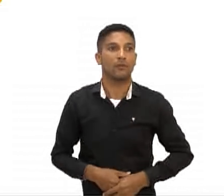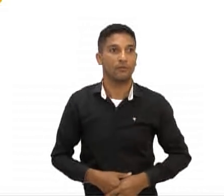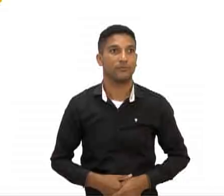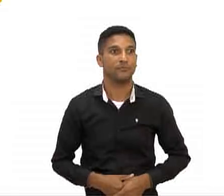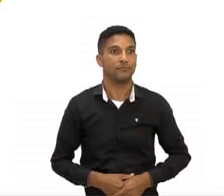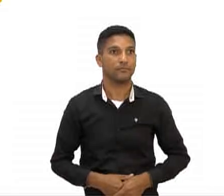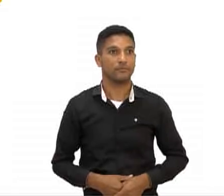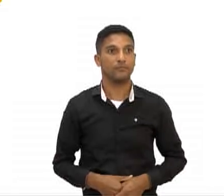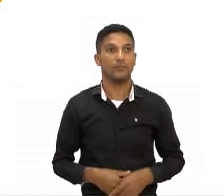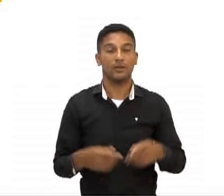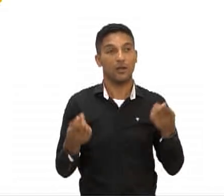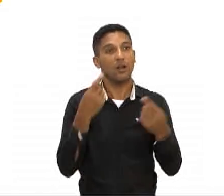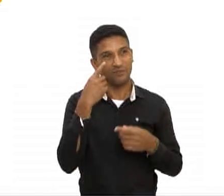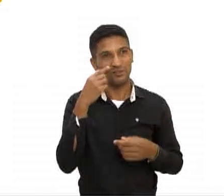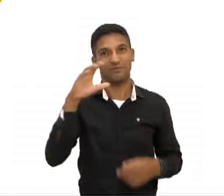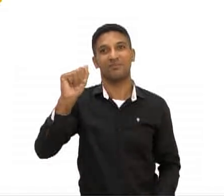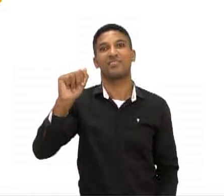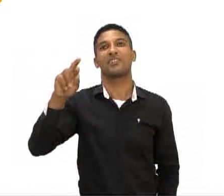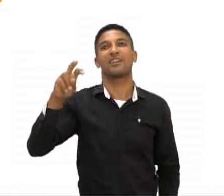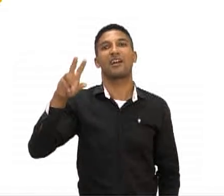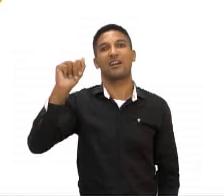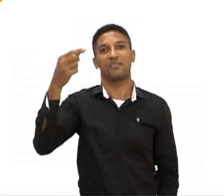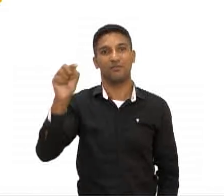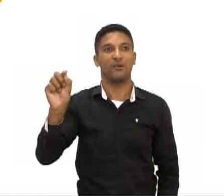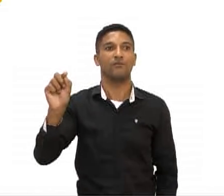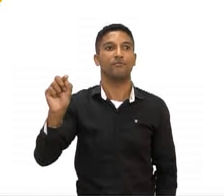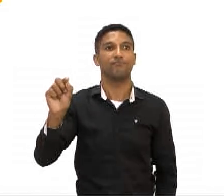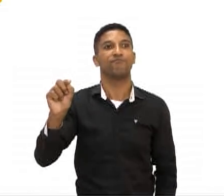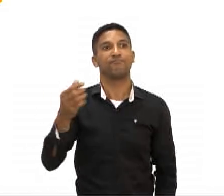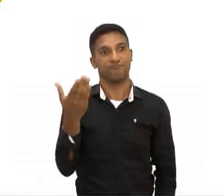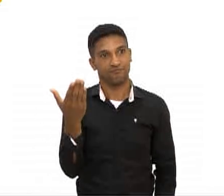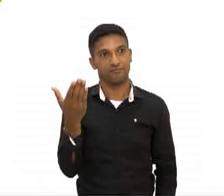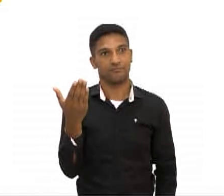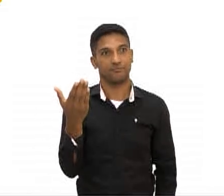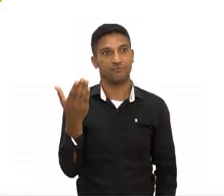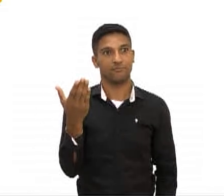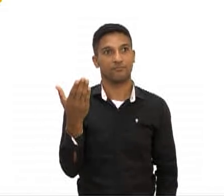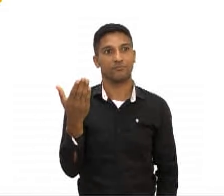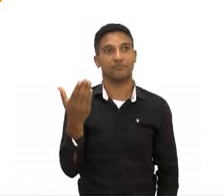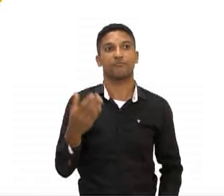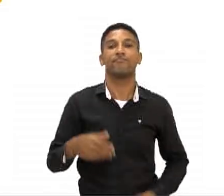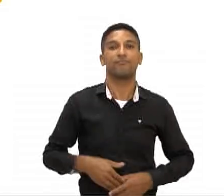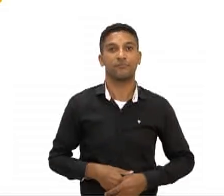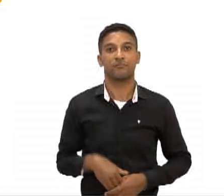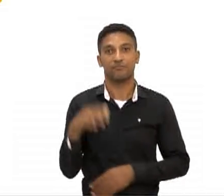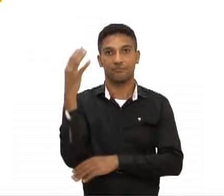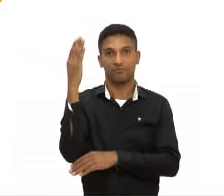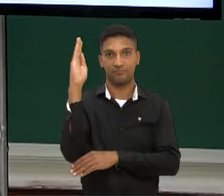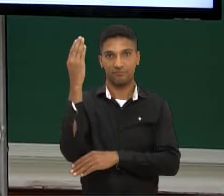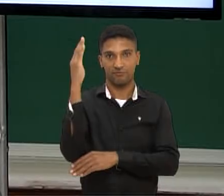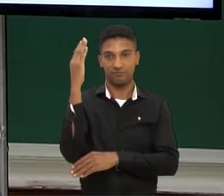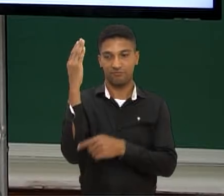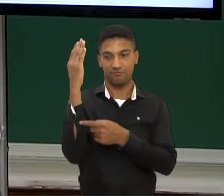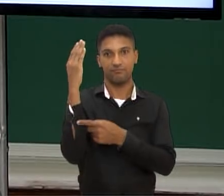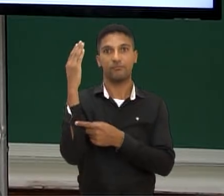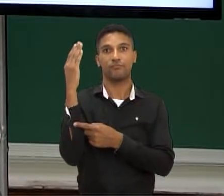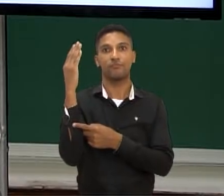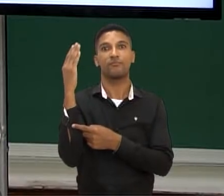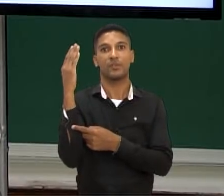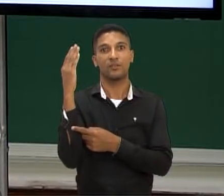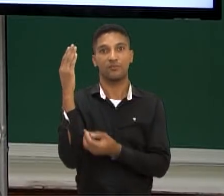madeira. A exploração da madeira para os mais diversos segmentos, né? E